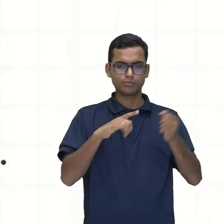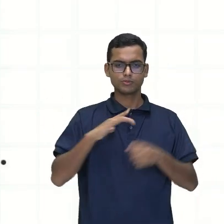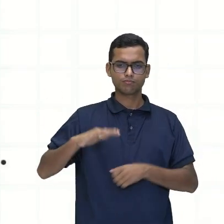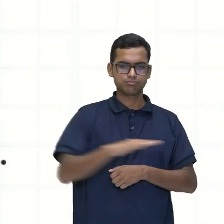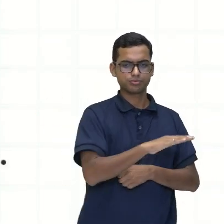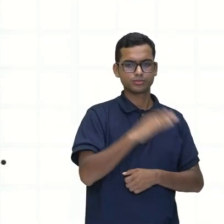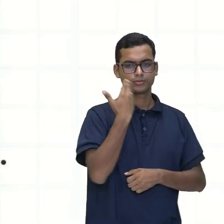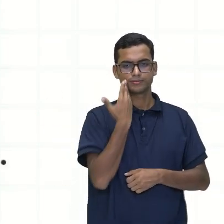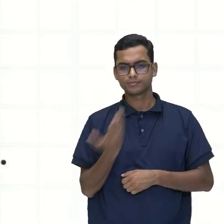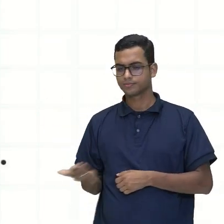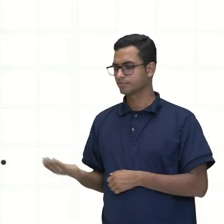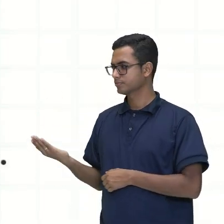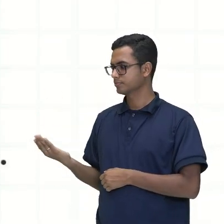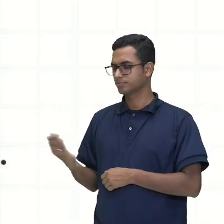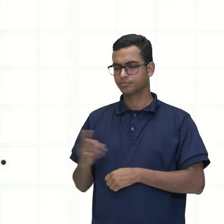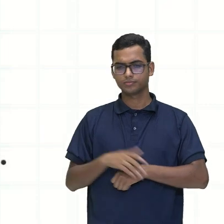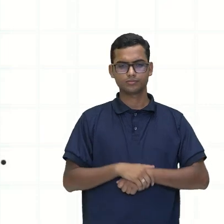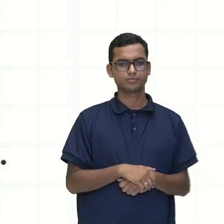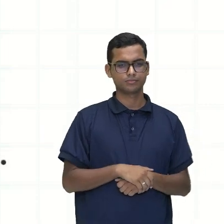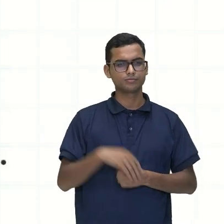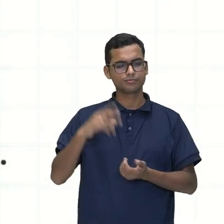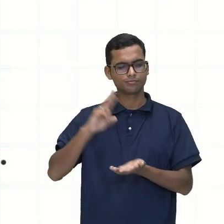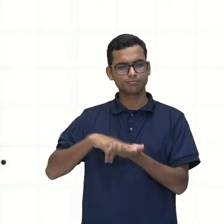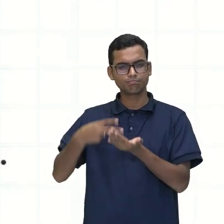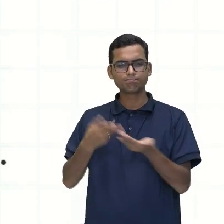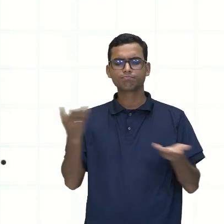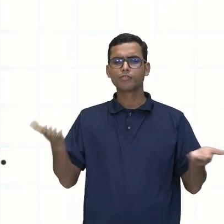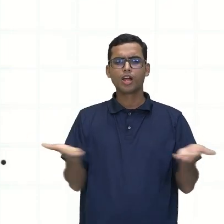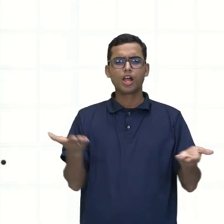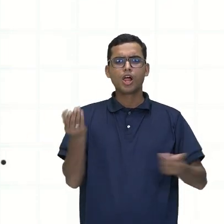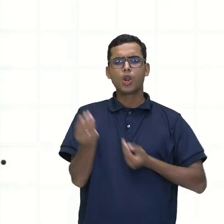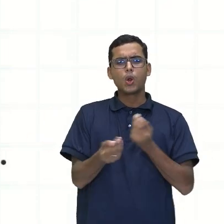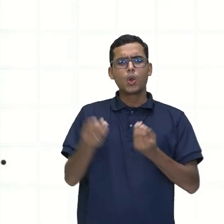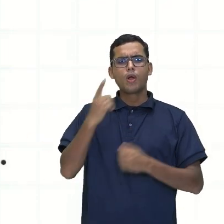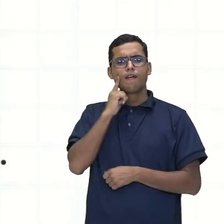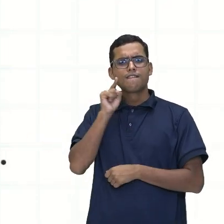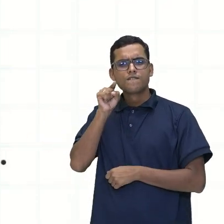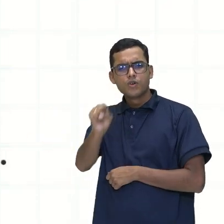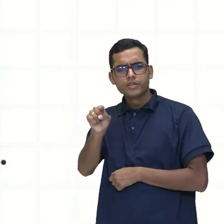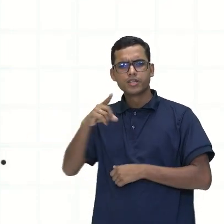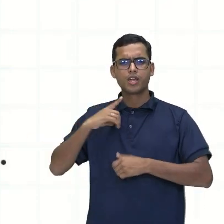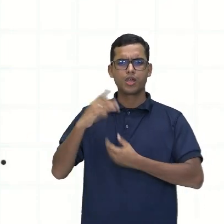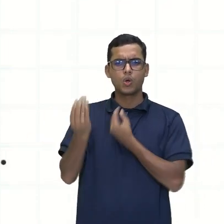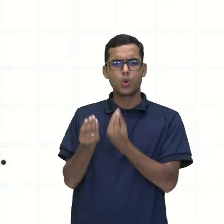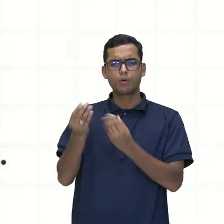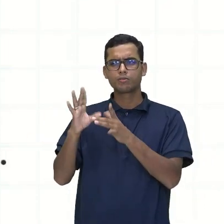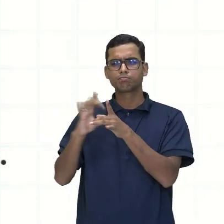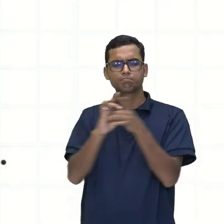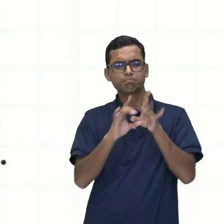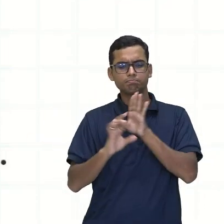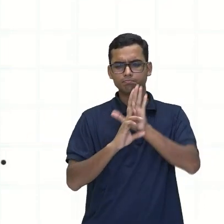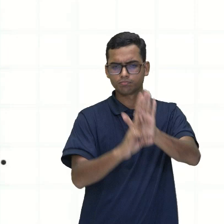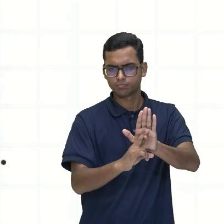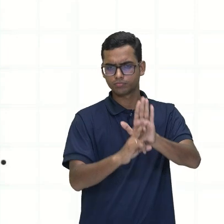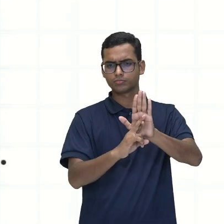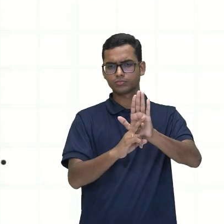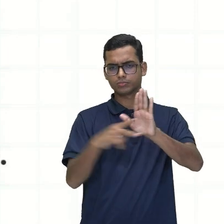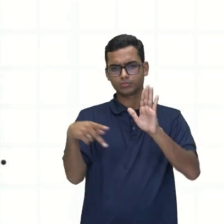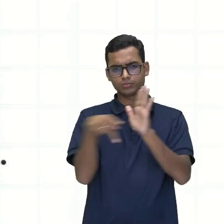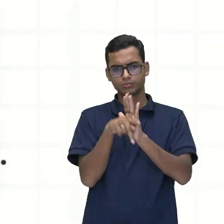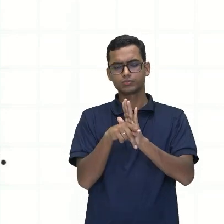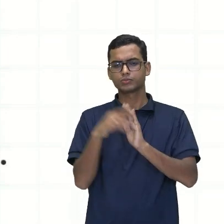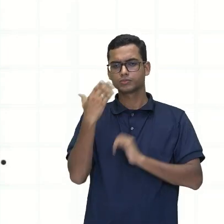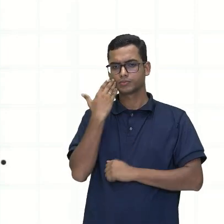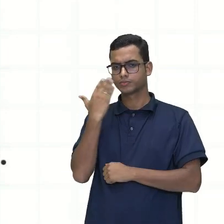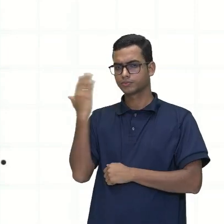dar a você uma carona. E aí, como é que seria esse você com função de objeto? Isso mesmo, escreve da mesma